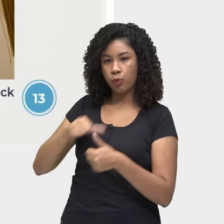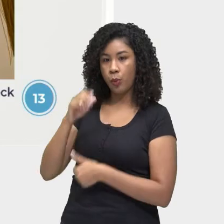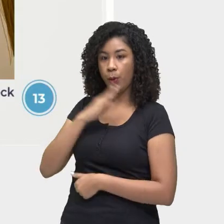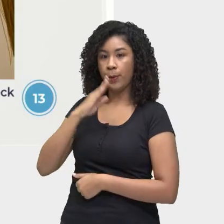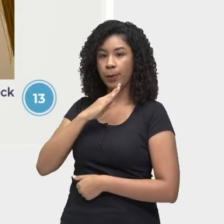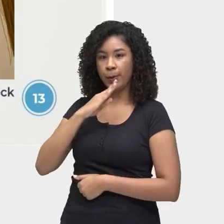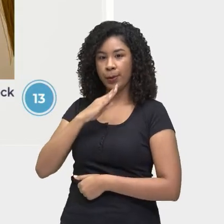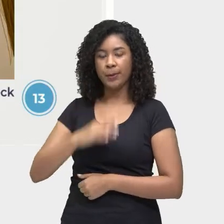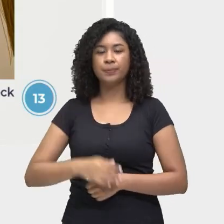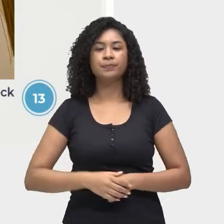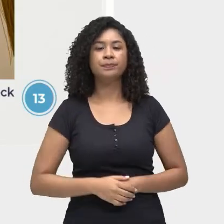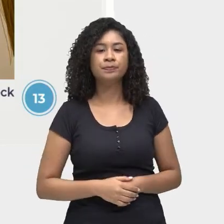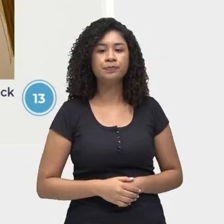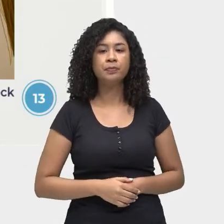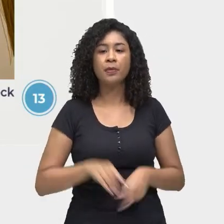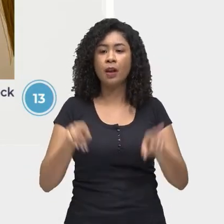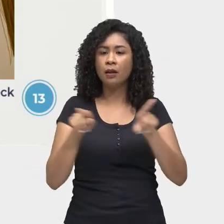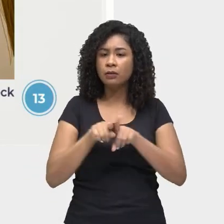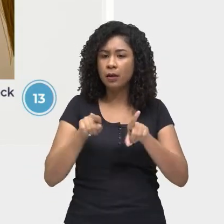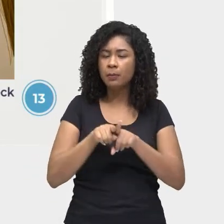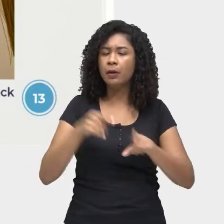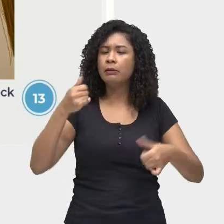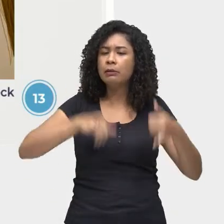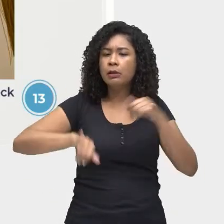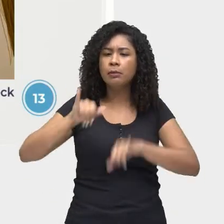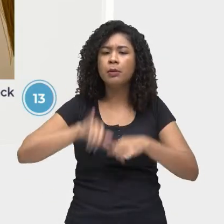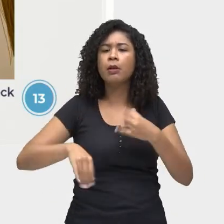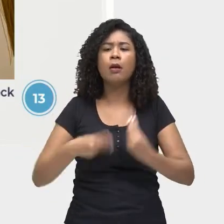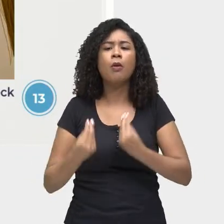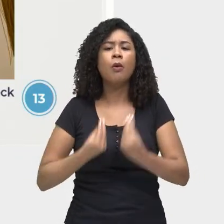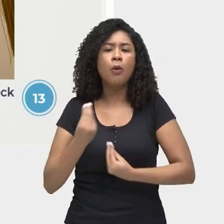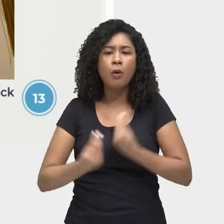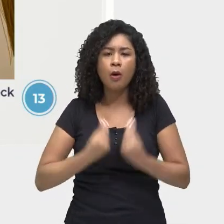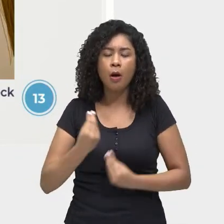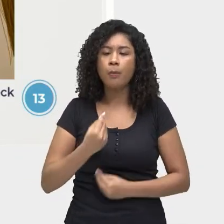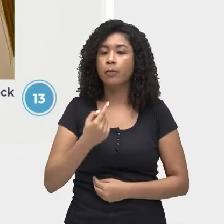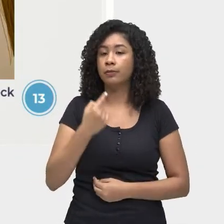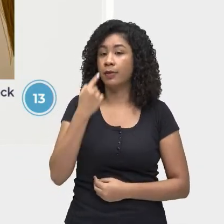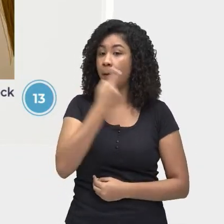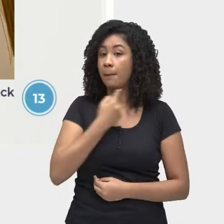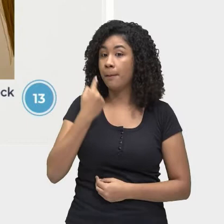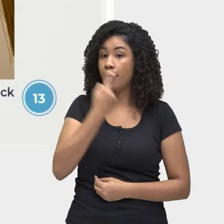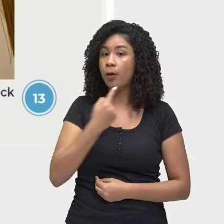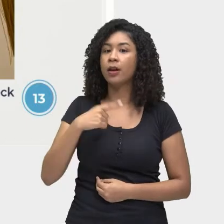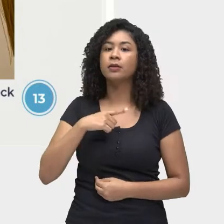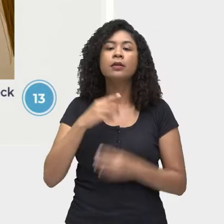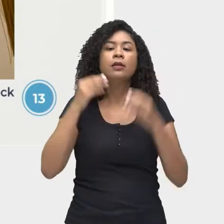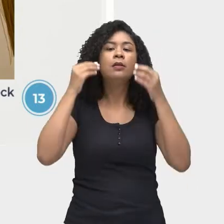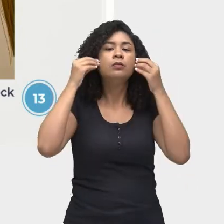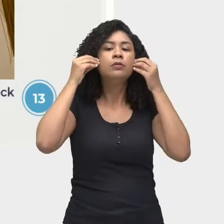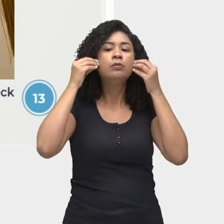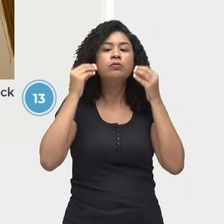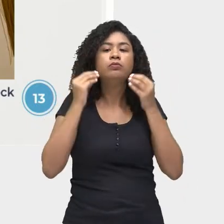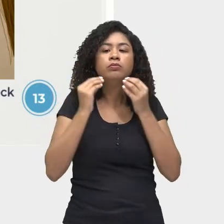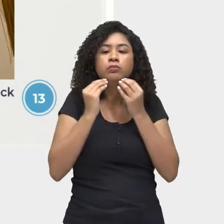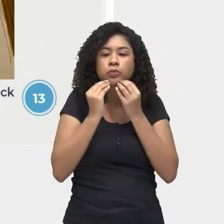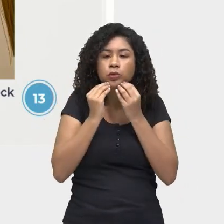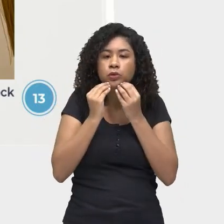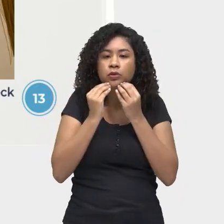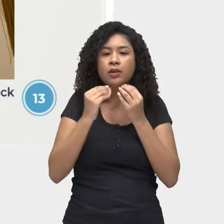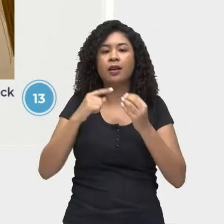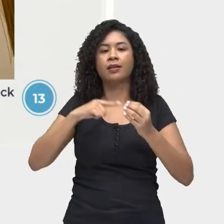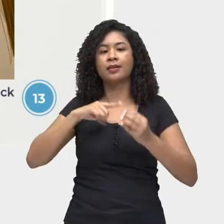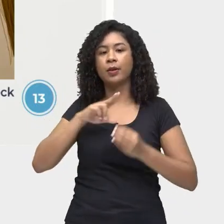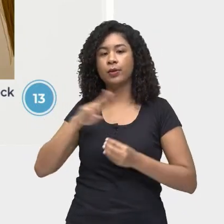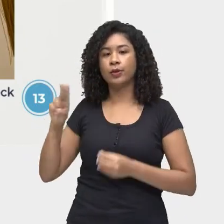é feita através da saliva. A saliva é produzida pelas glândulas salivares. Dentro da saliva eu tenho a amilase salivar,